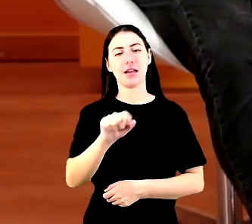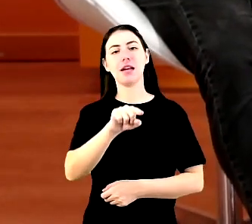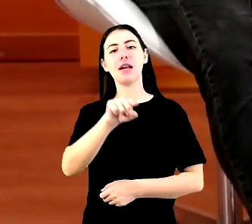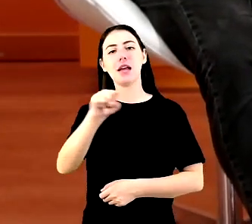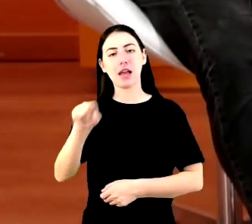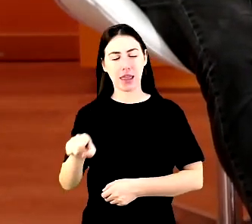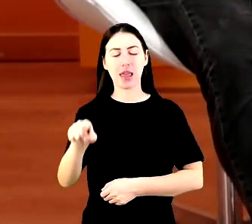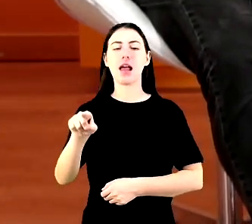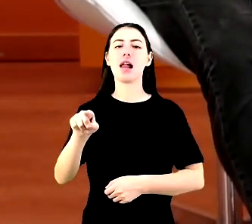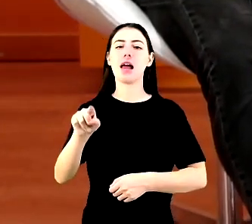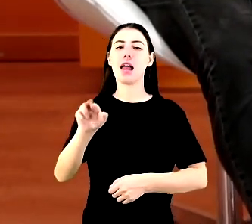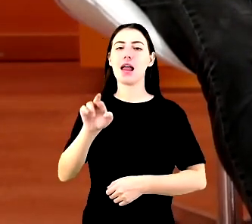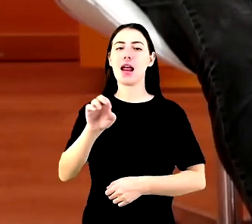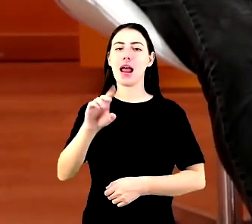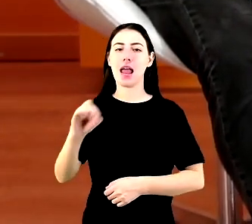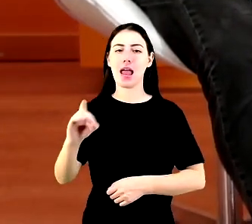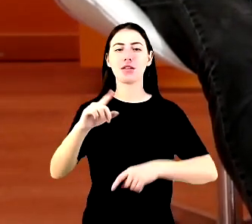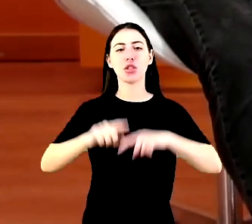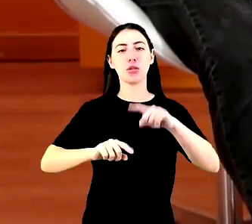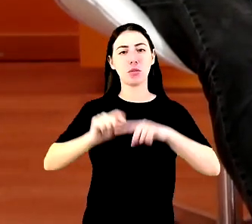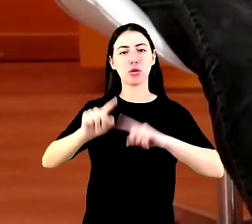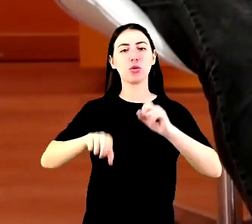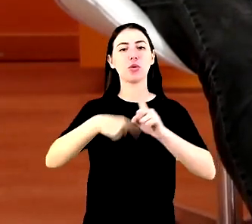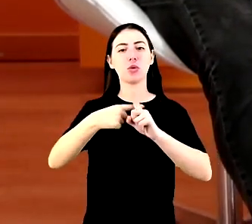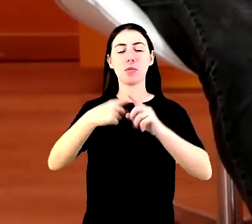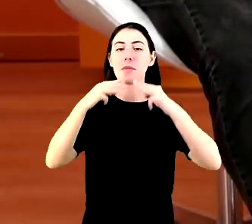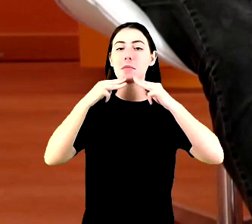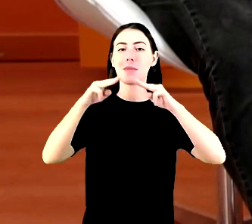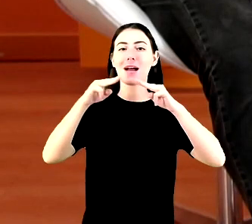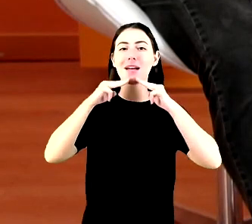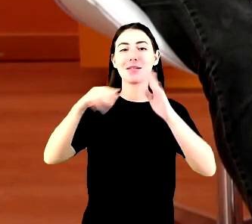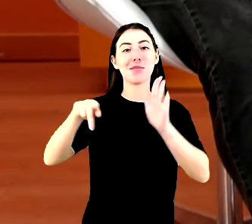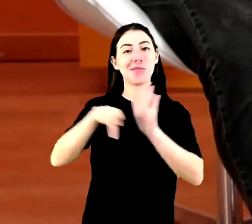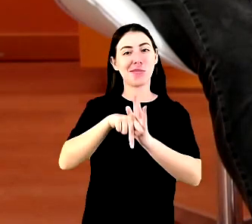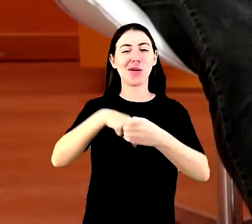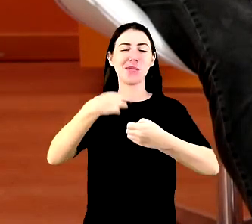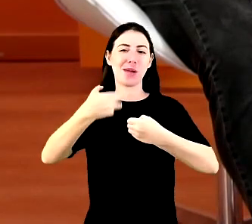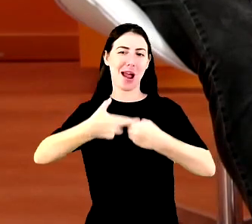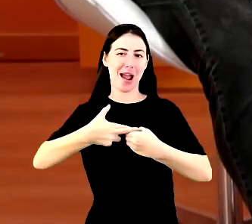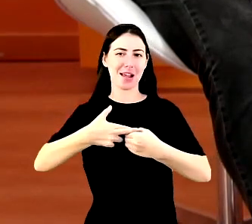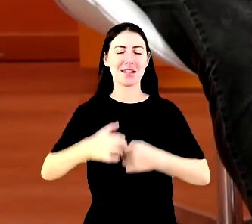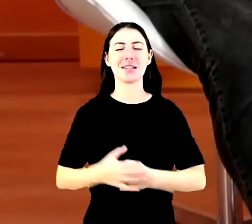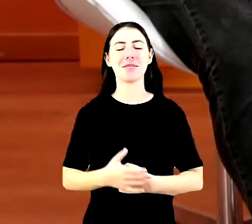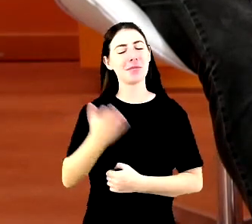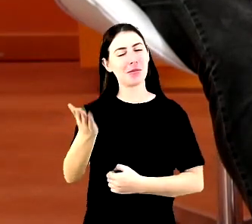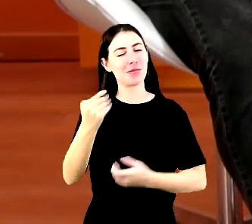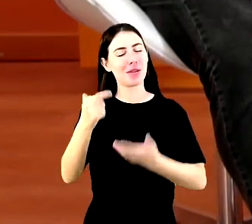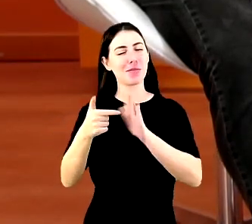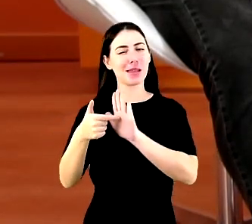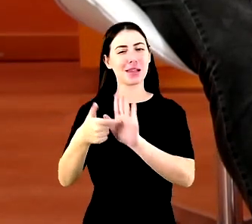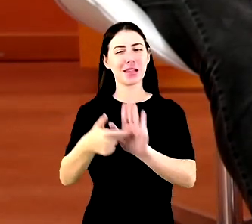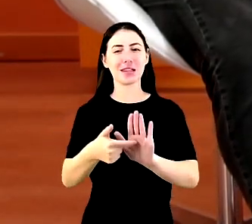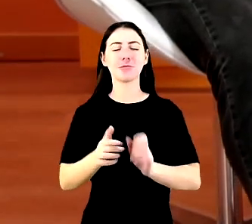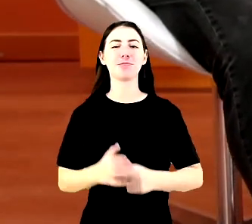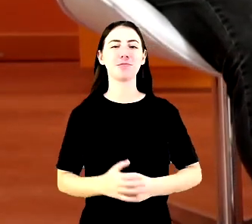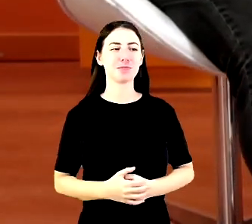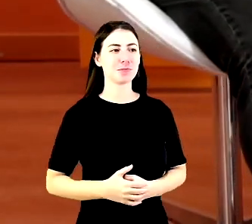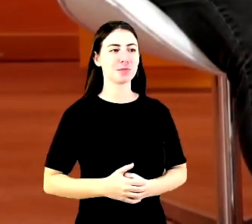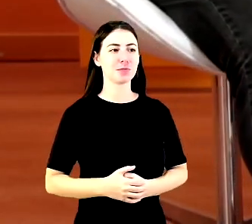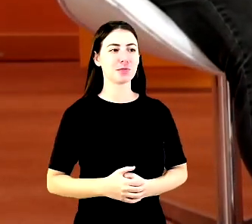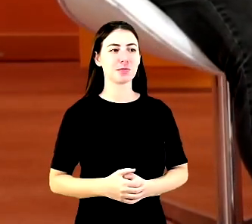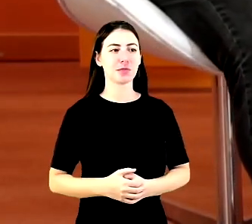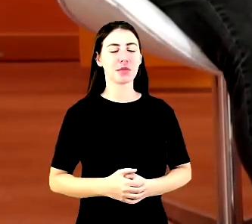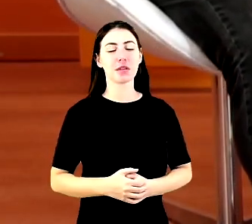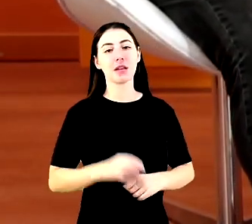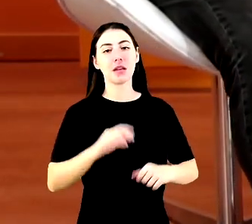da nossa unidade de serviços financeiros Raizen. Por favor, Adriana, queria que você se apresentasse um pouco. Obrigada, Selma. Primeiro, agradecer